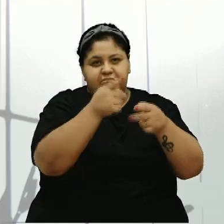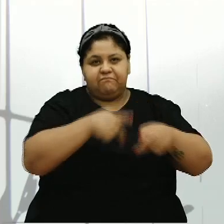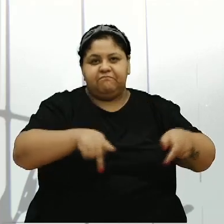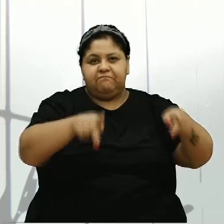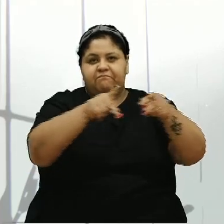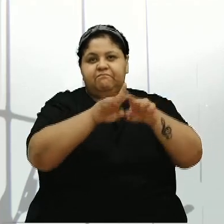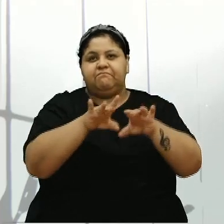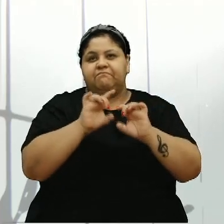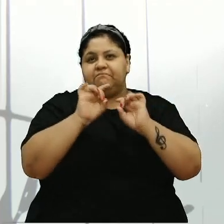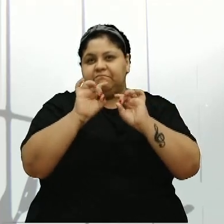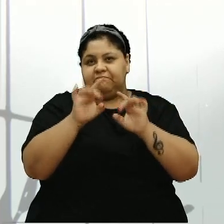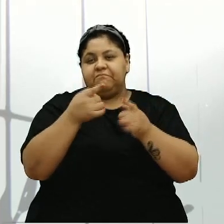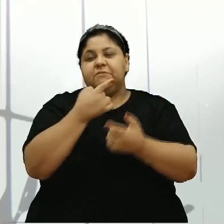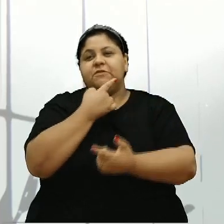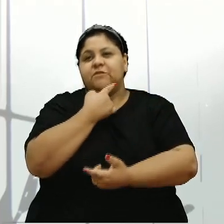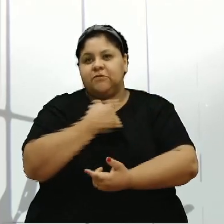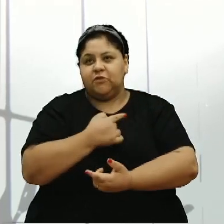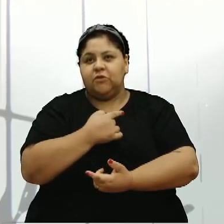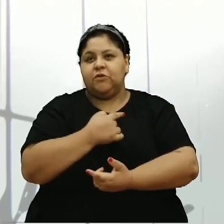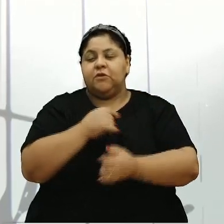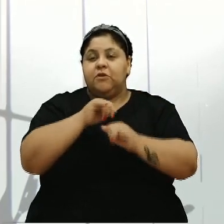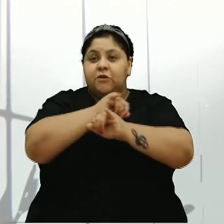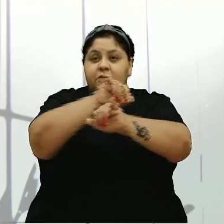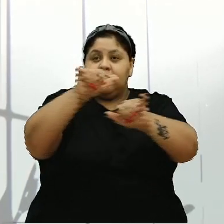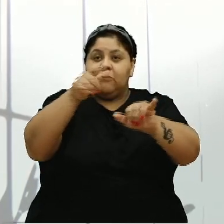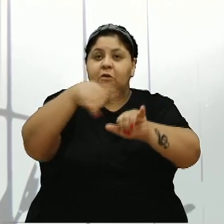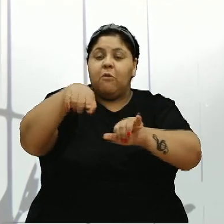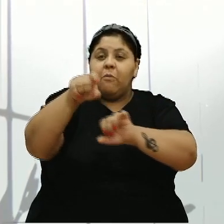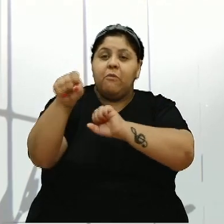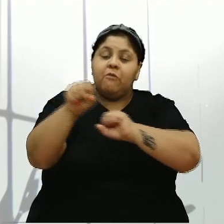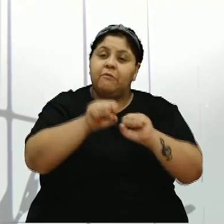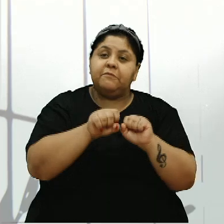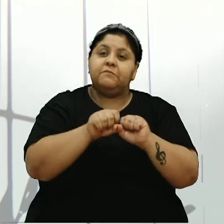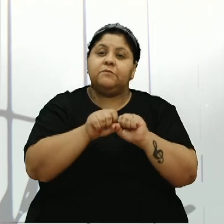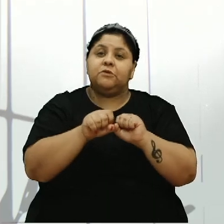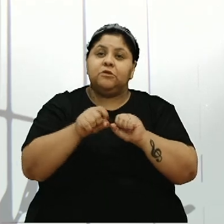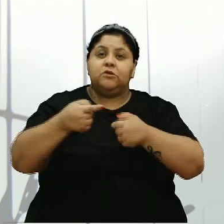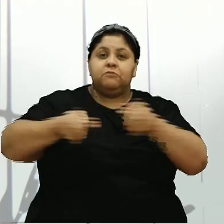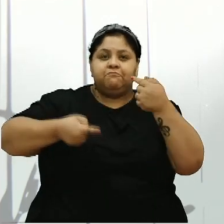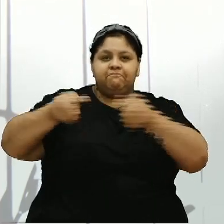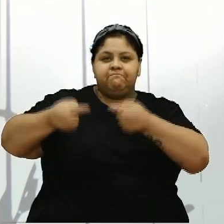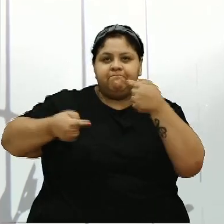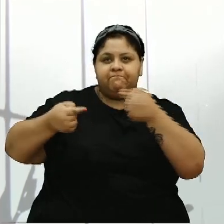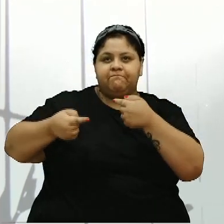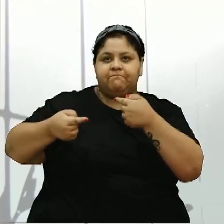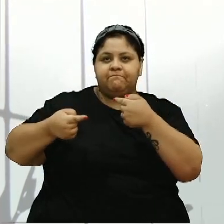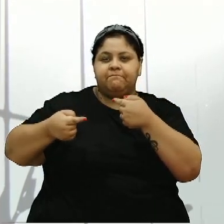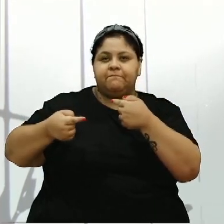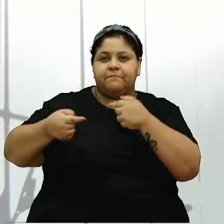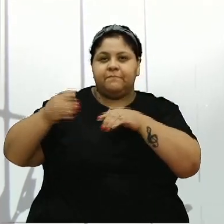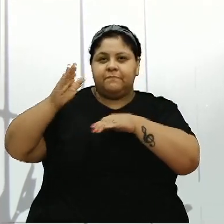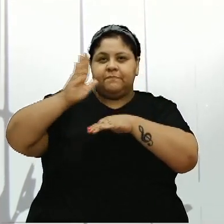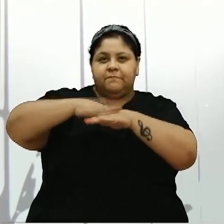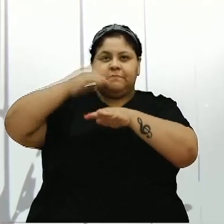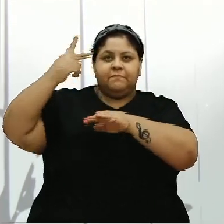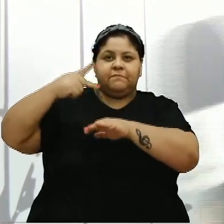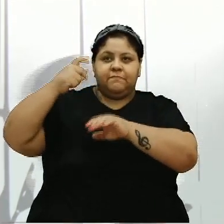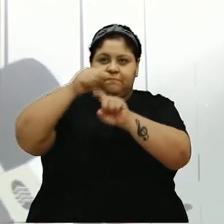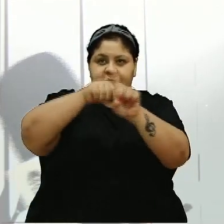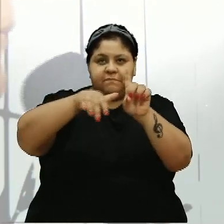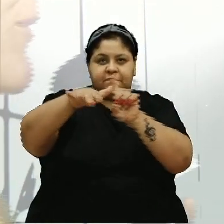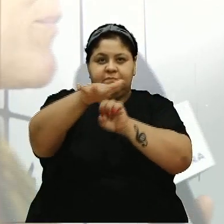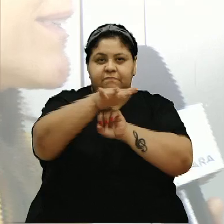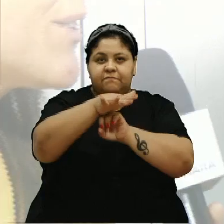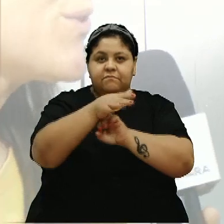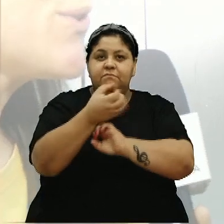população. Era isso que eu gostaria de trazer, né, para a gente poder debater mais, né, com os vereadores e com a sociedade.